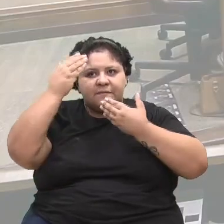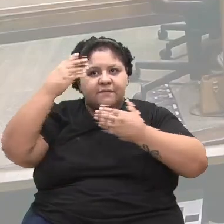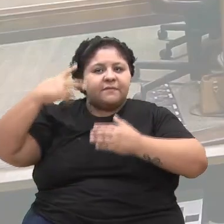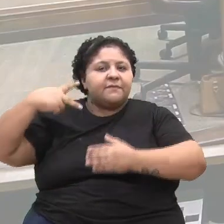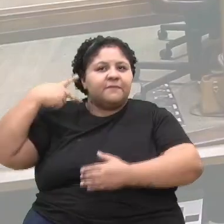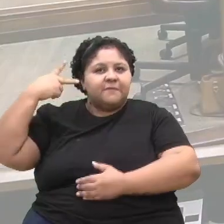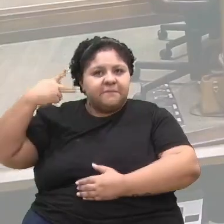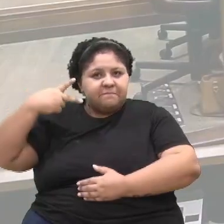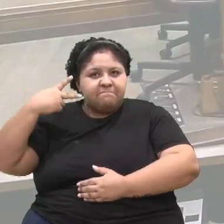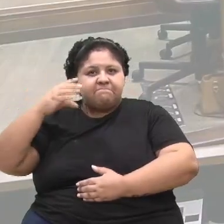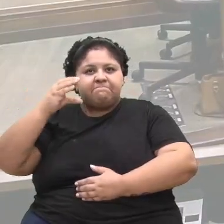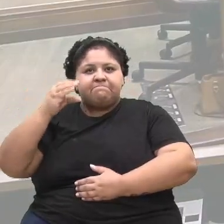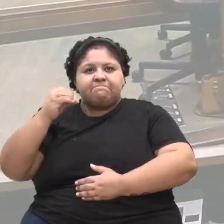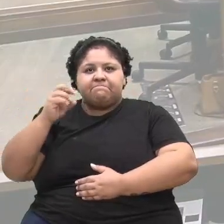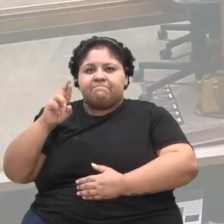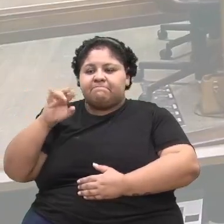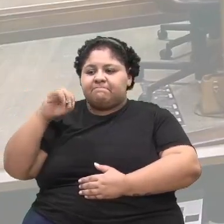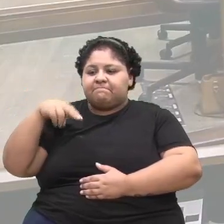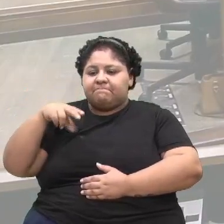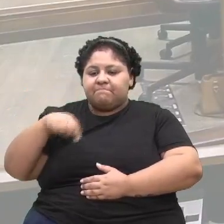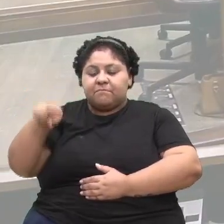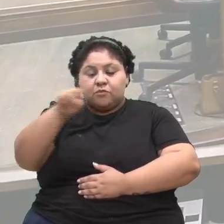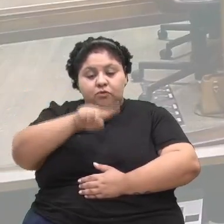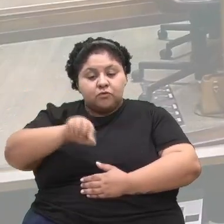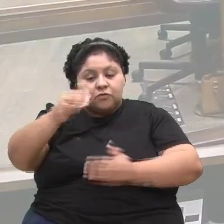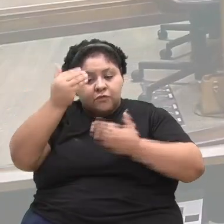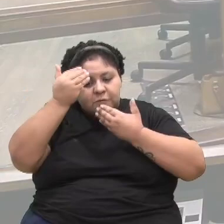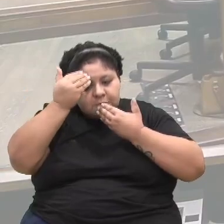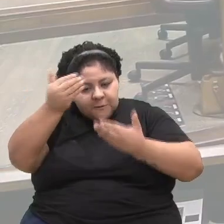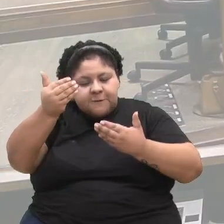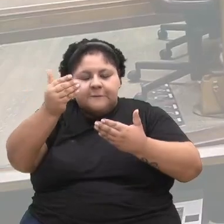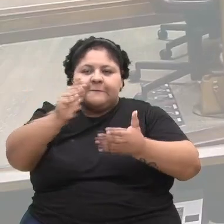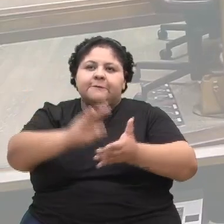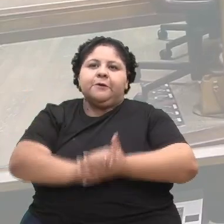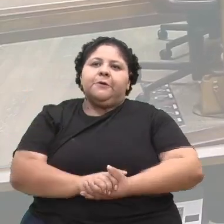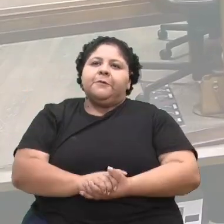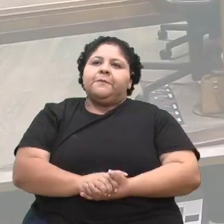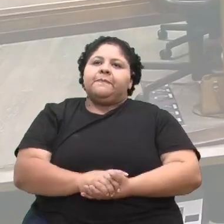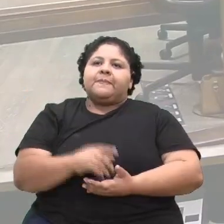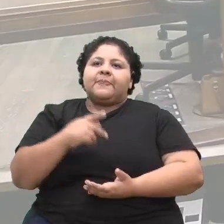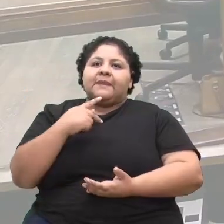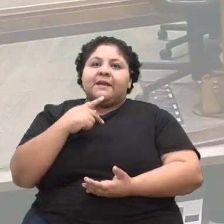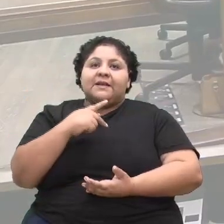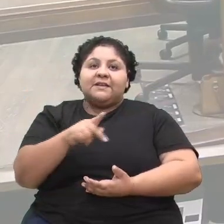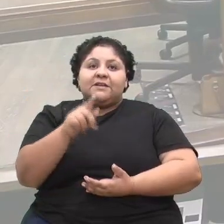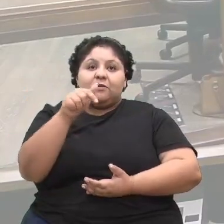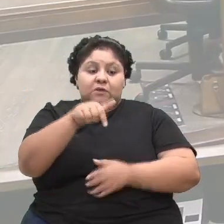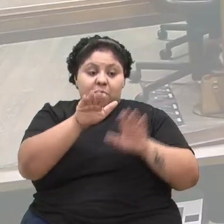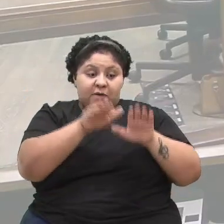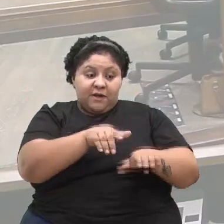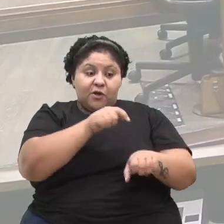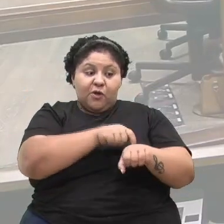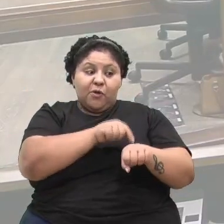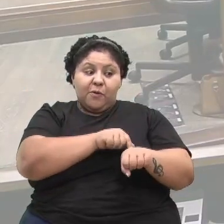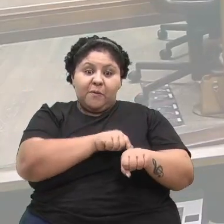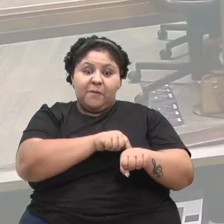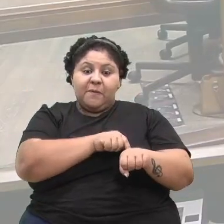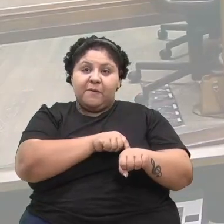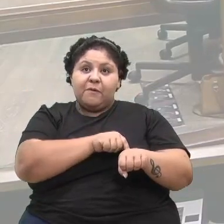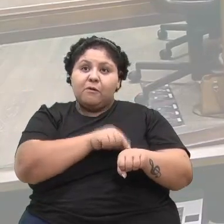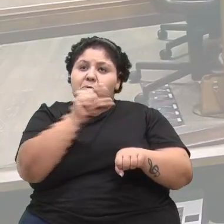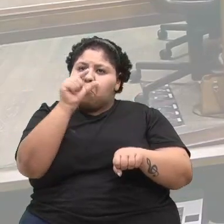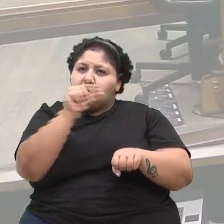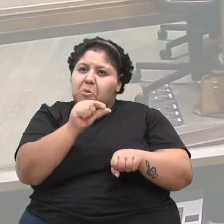Corina Melete. Nós que agradecemos, de fato, a sua estadia aqui conosco, mesmo que foi em